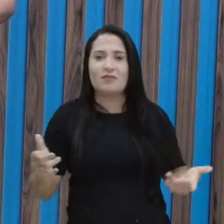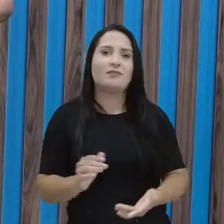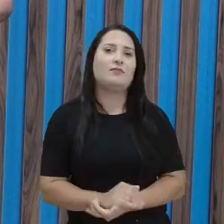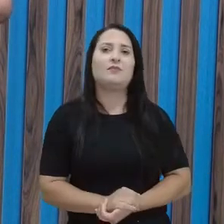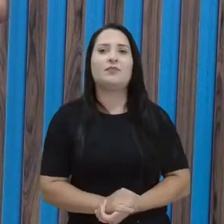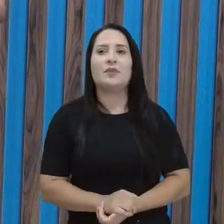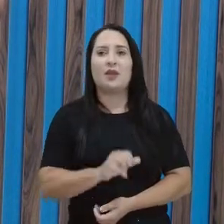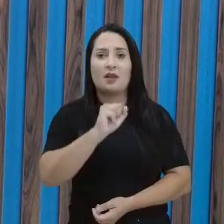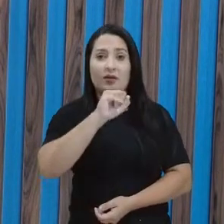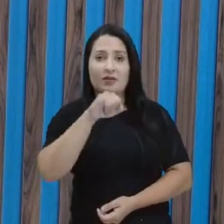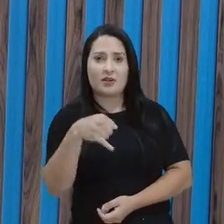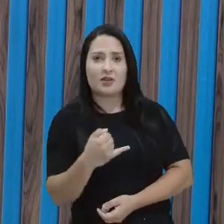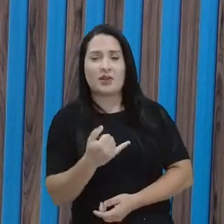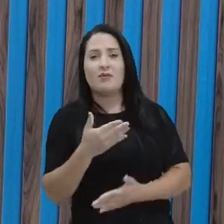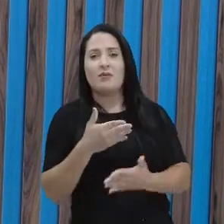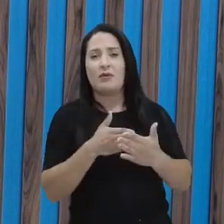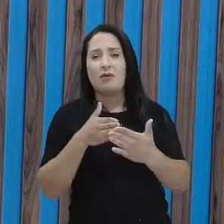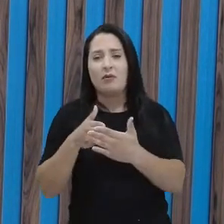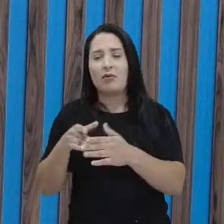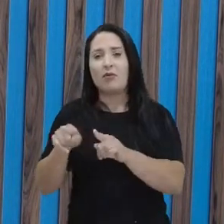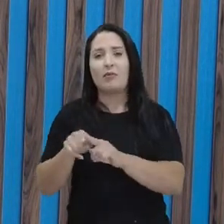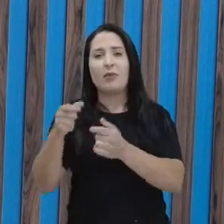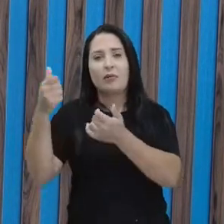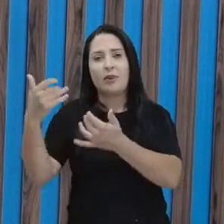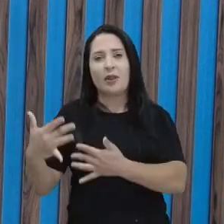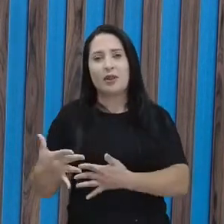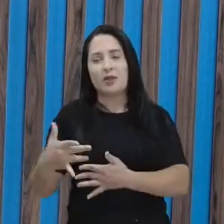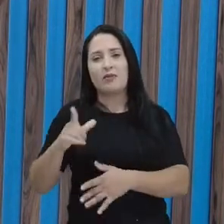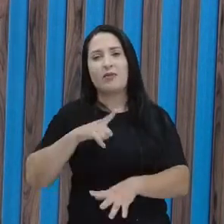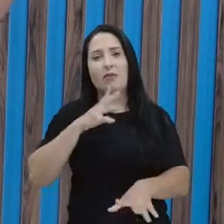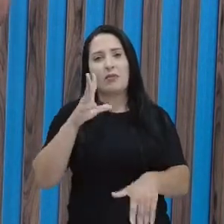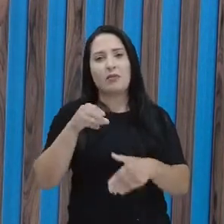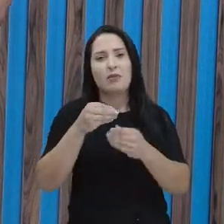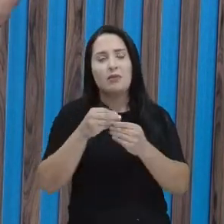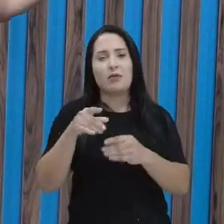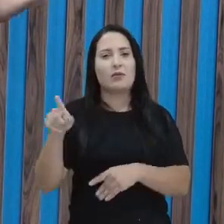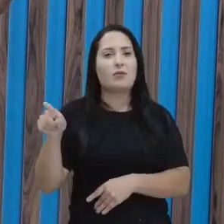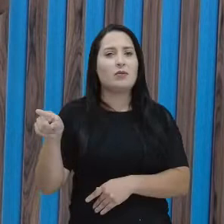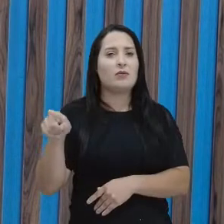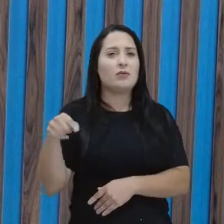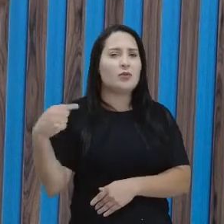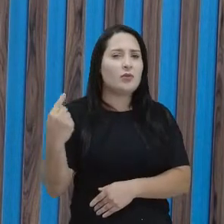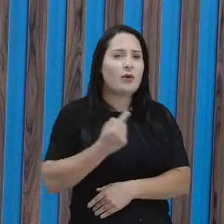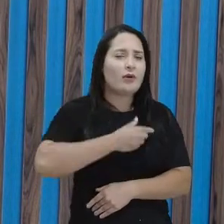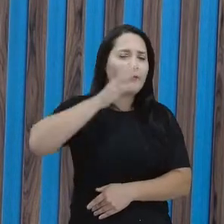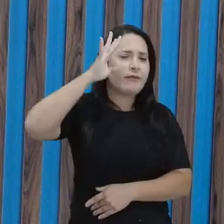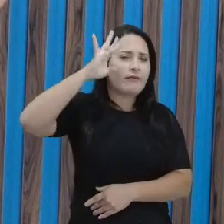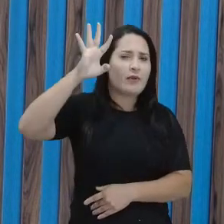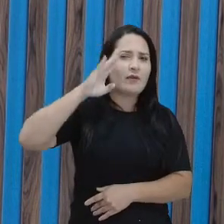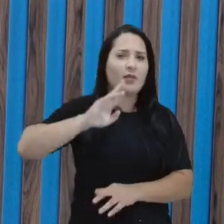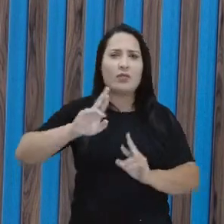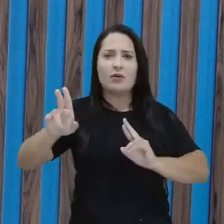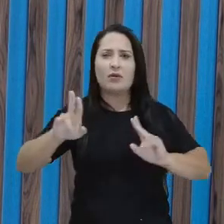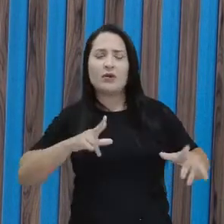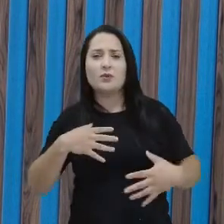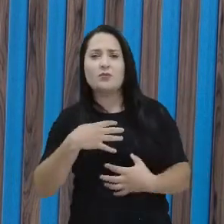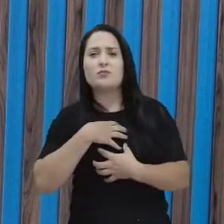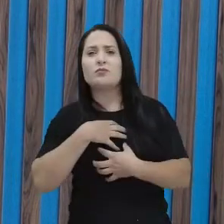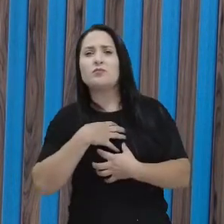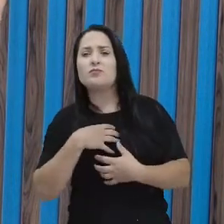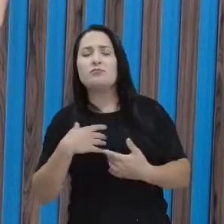os adjetivos restritivos e explicativos é mais um bônus para que a gente consiga refletir essas diferenças de